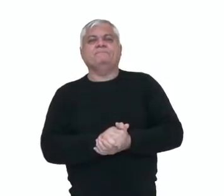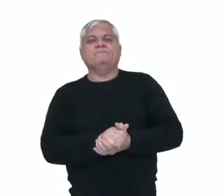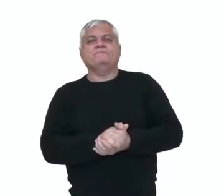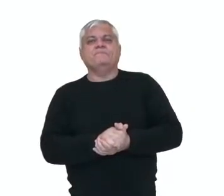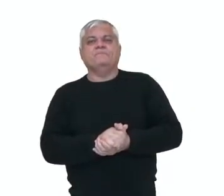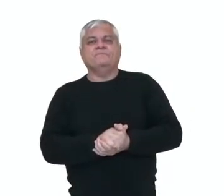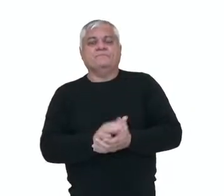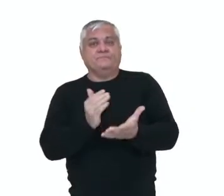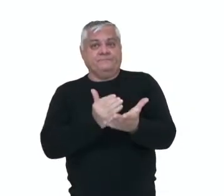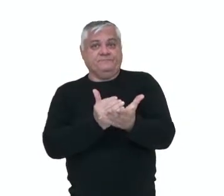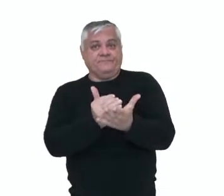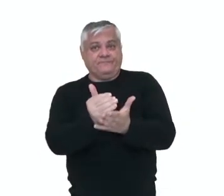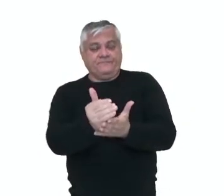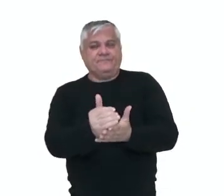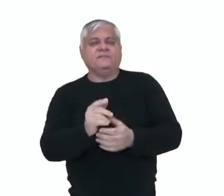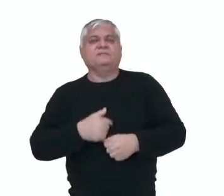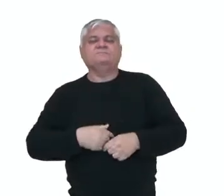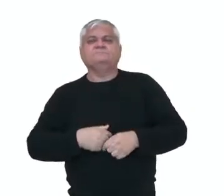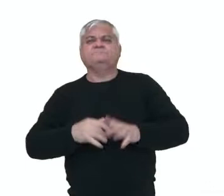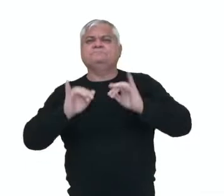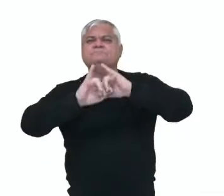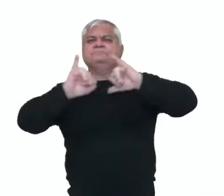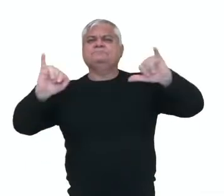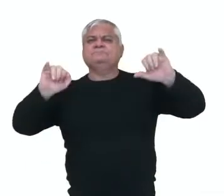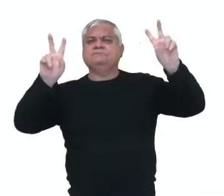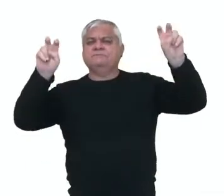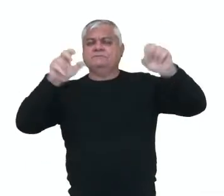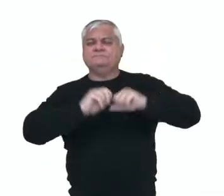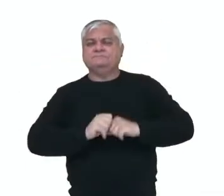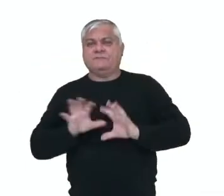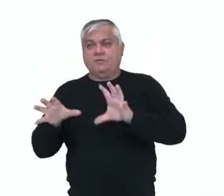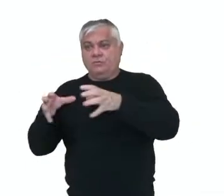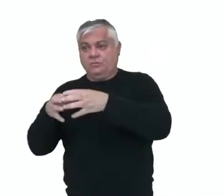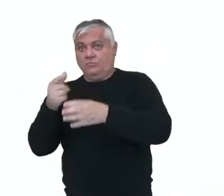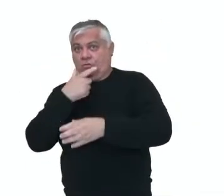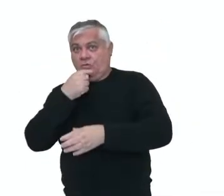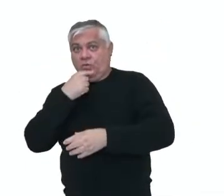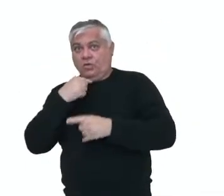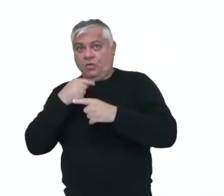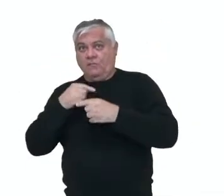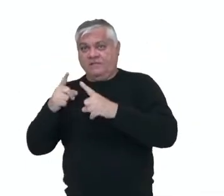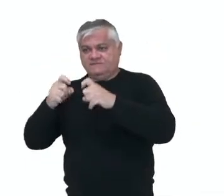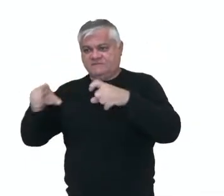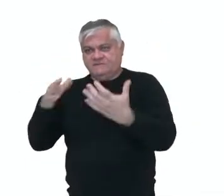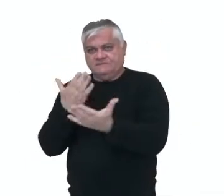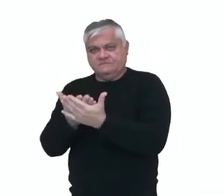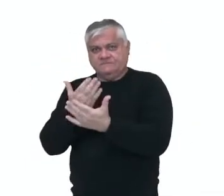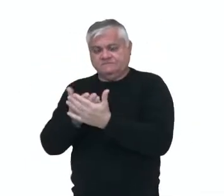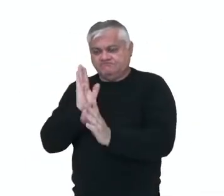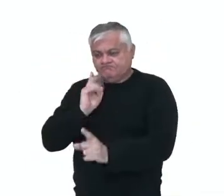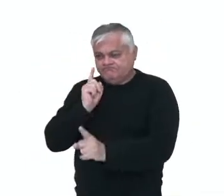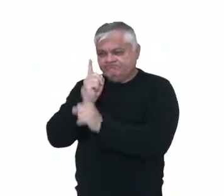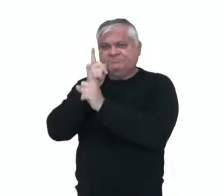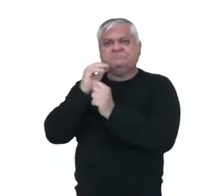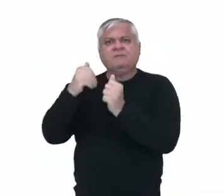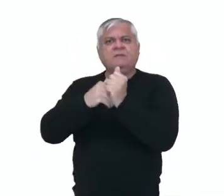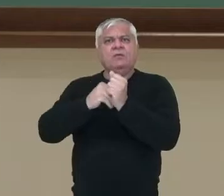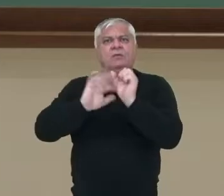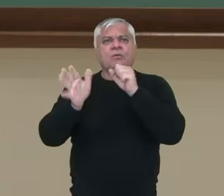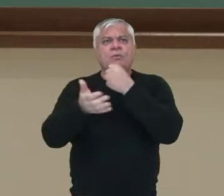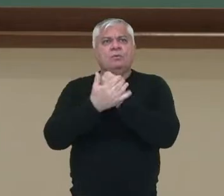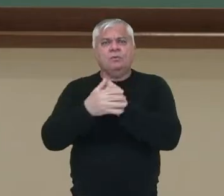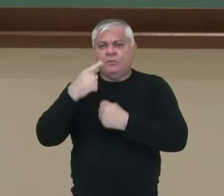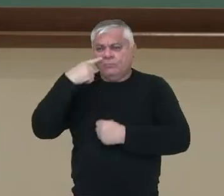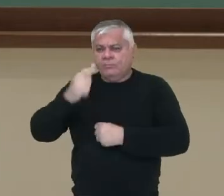E vamos iniciar com uma reportagem. Cientistas desvendam mistérios do maior coração do mundo. Pesando